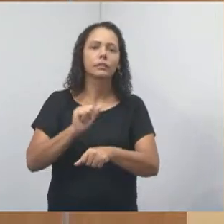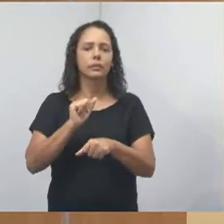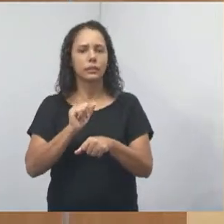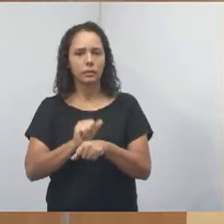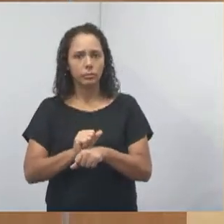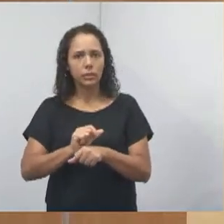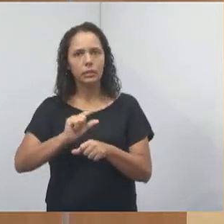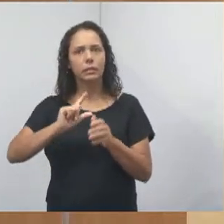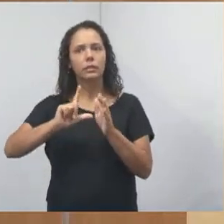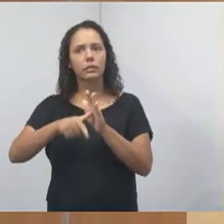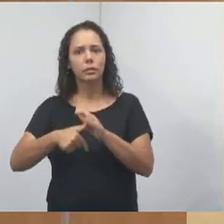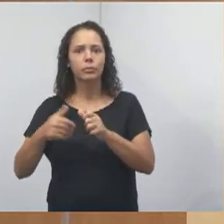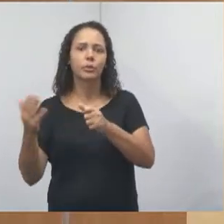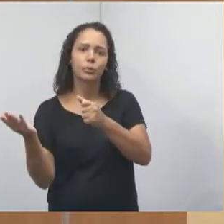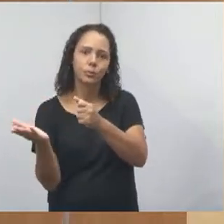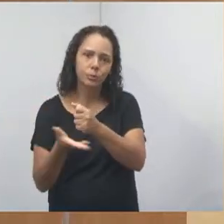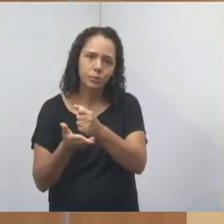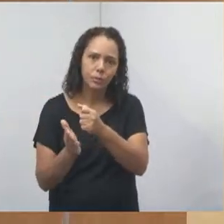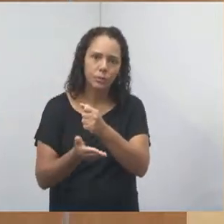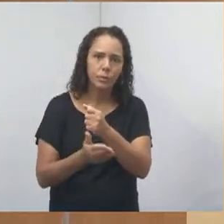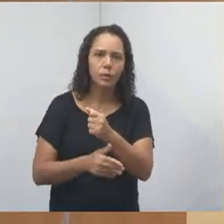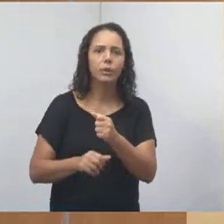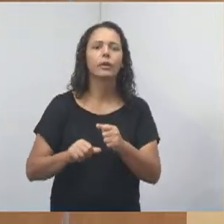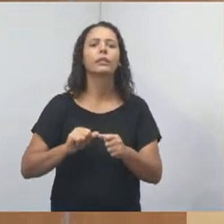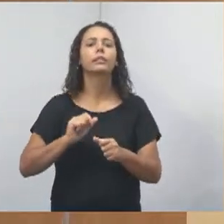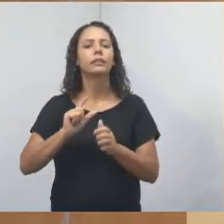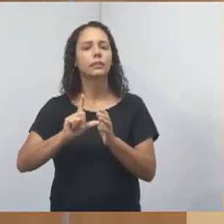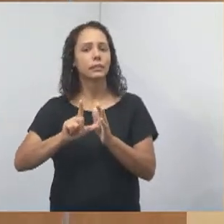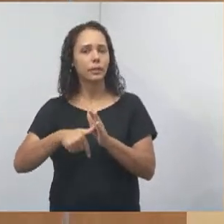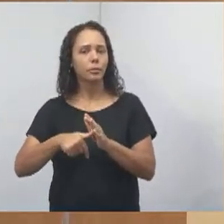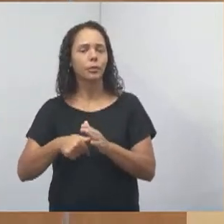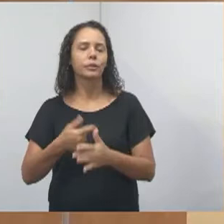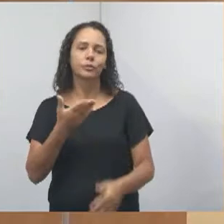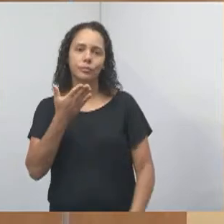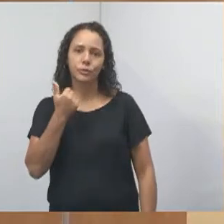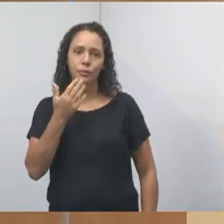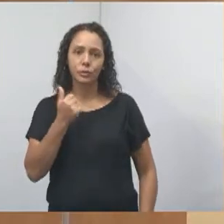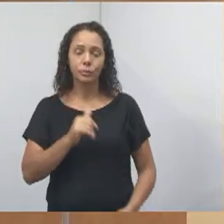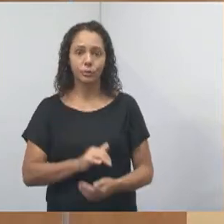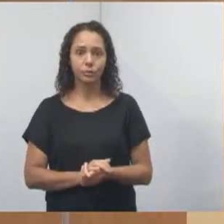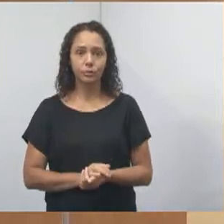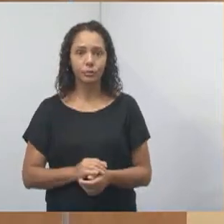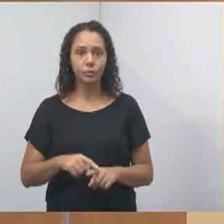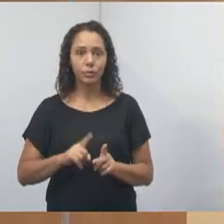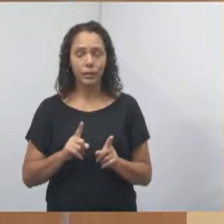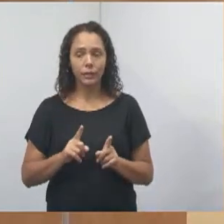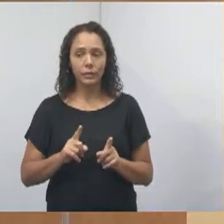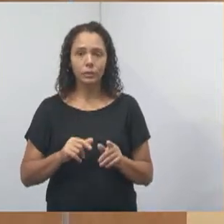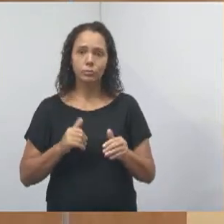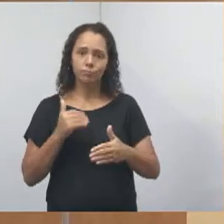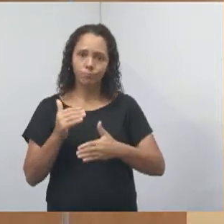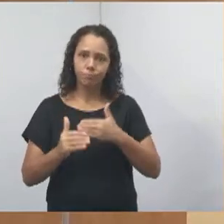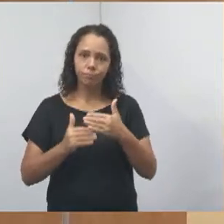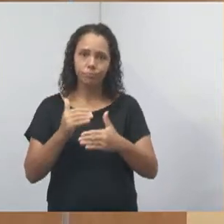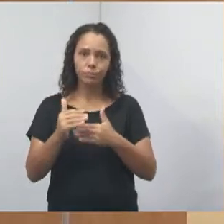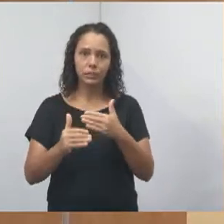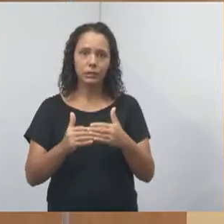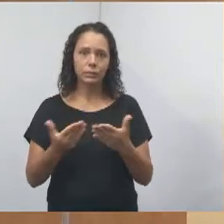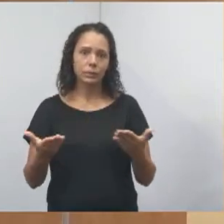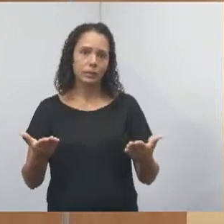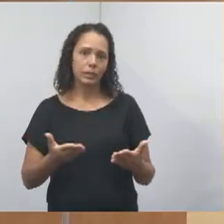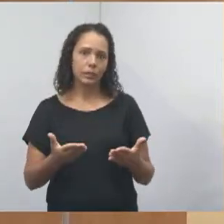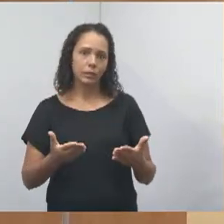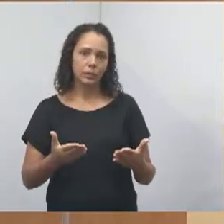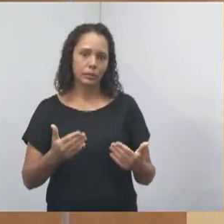que a parte bíblica ilumina. Depois, com a Revolução Industrial e a sociedade moderna, a gente não planta o que come,